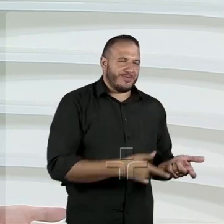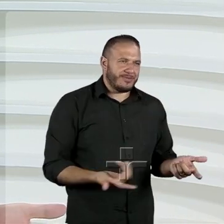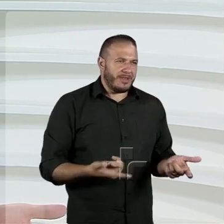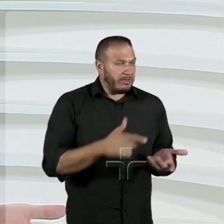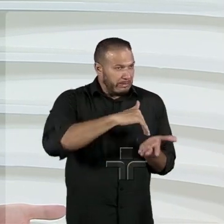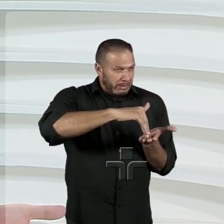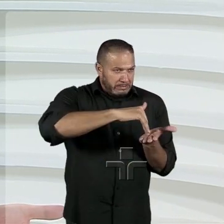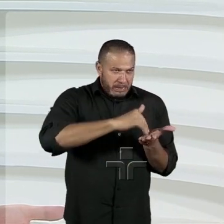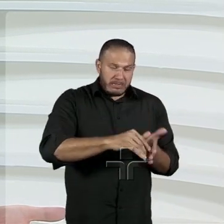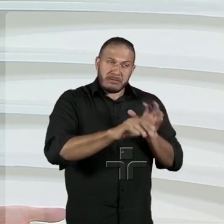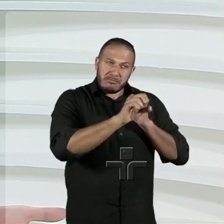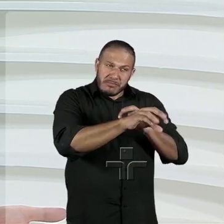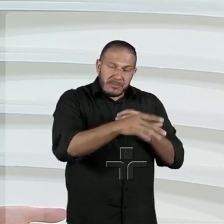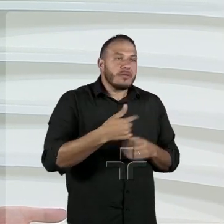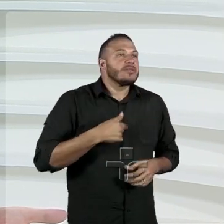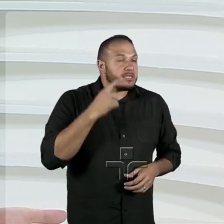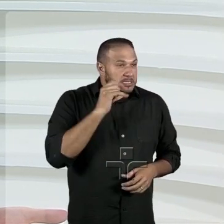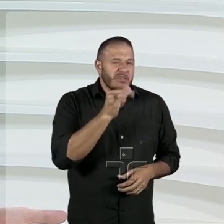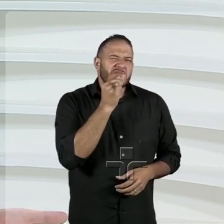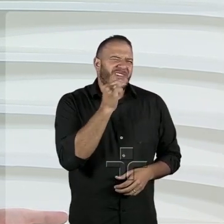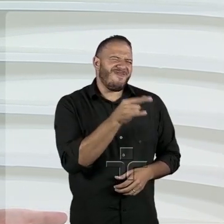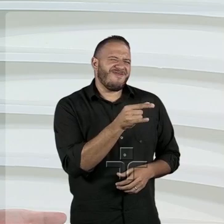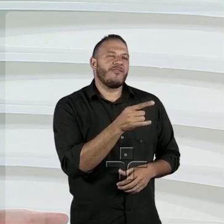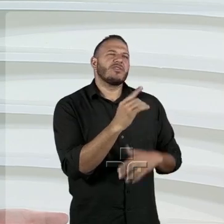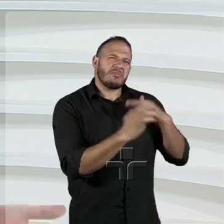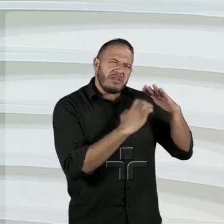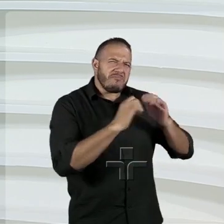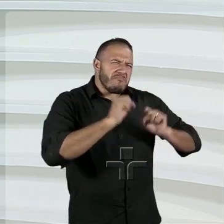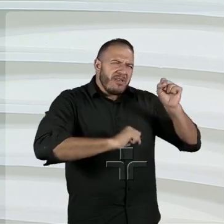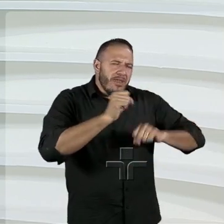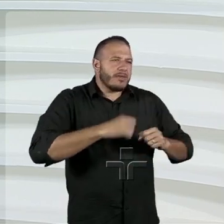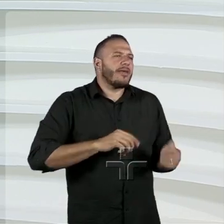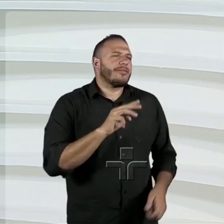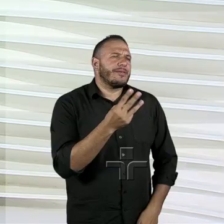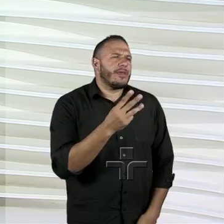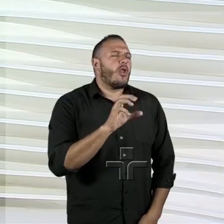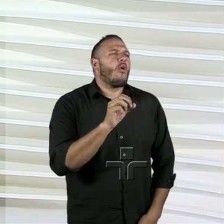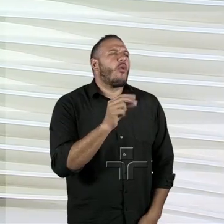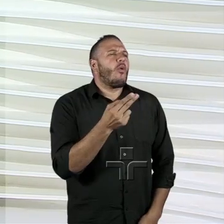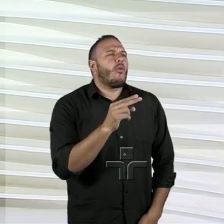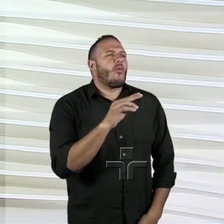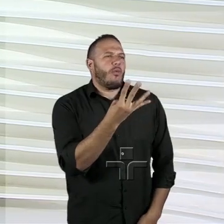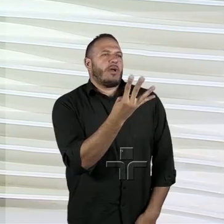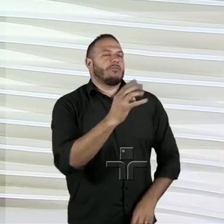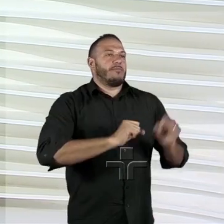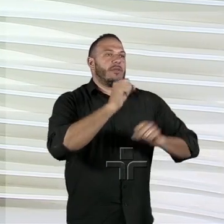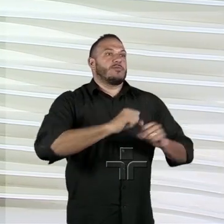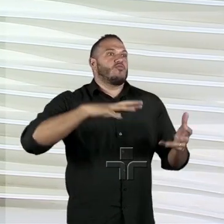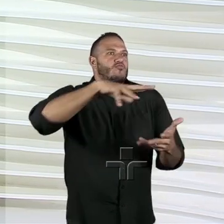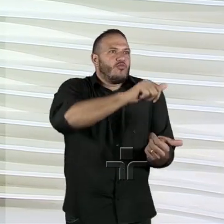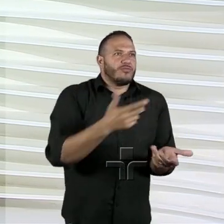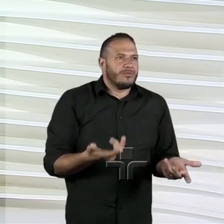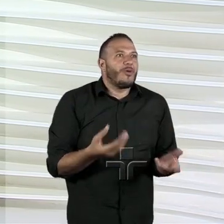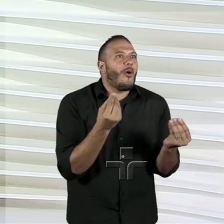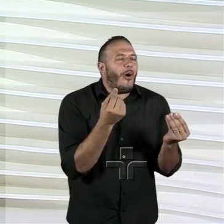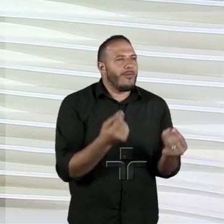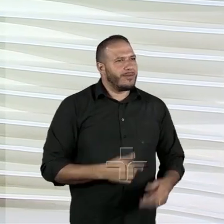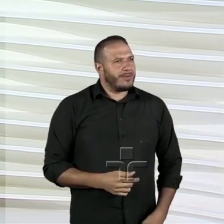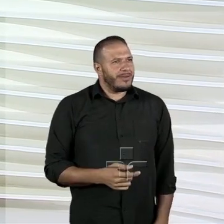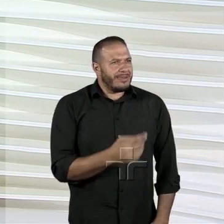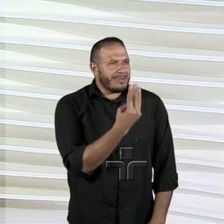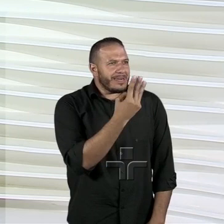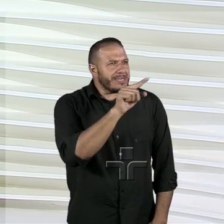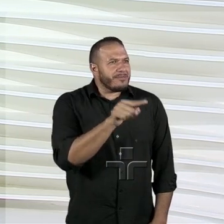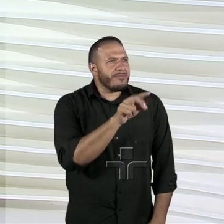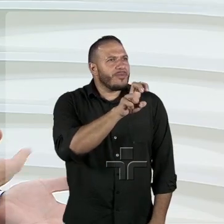fosse uma empresa, seria a terceira ou a quarta empresa do mundo em número de funcionários. Então, há uma complexidade. Como que eu ouço? 3,5